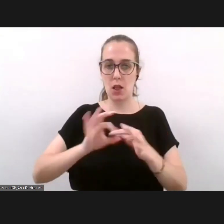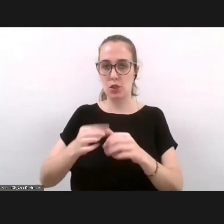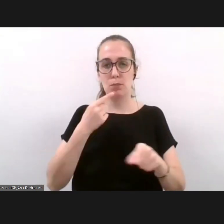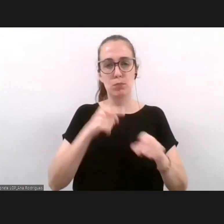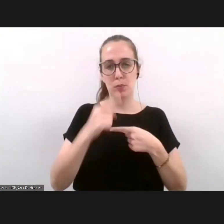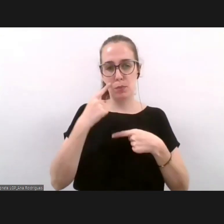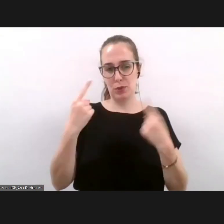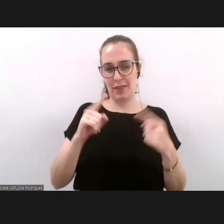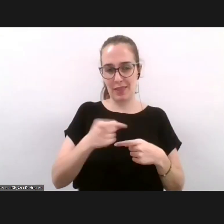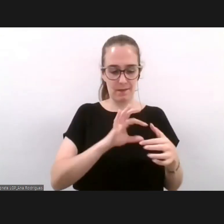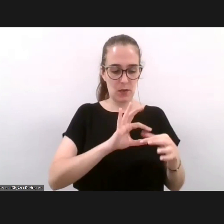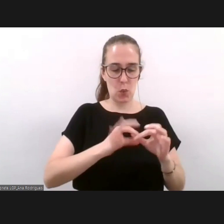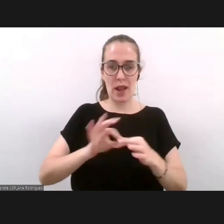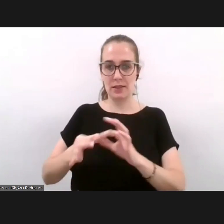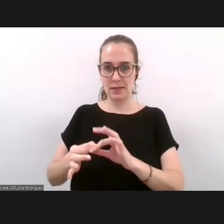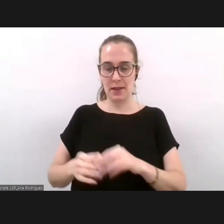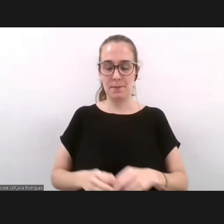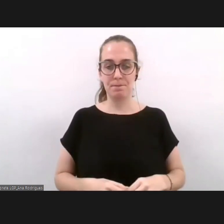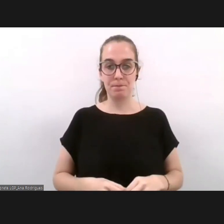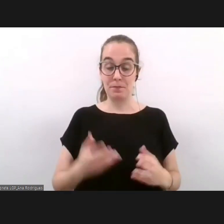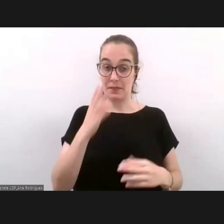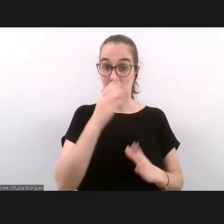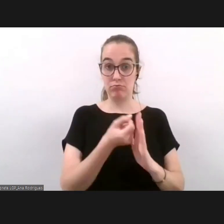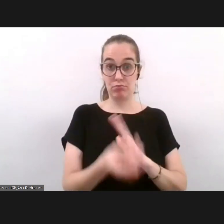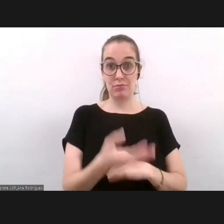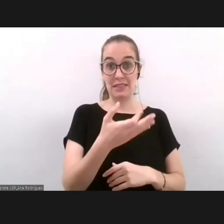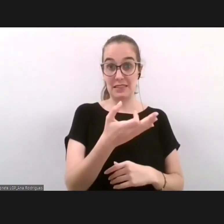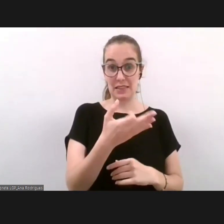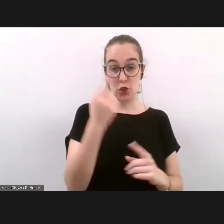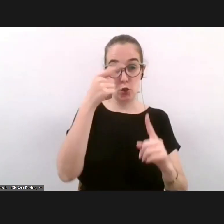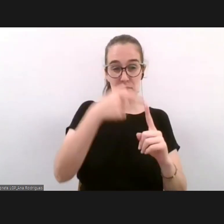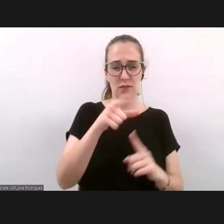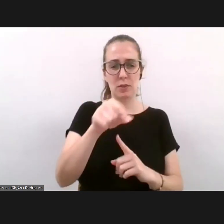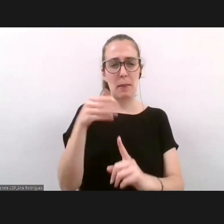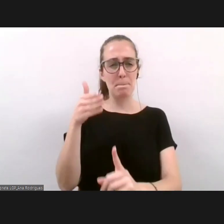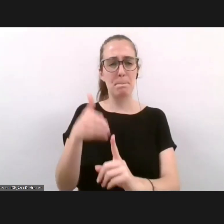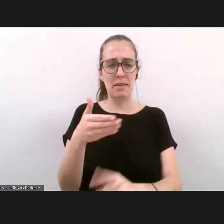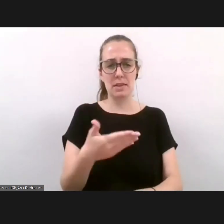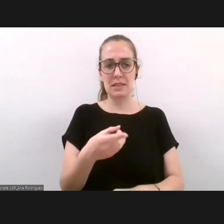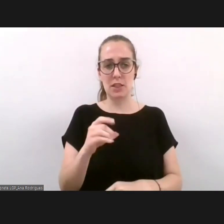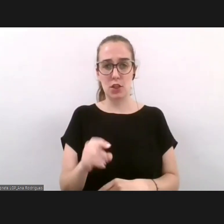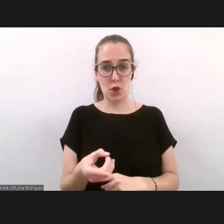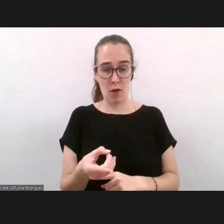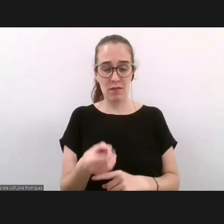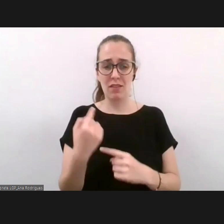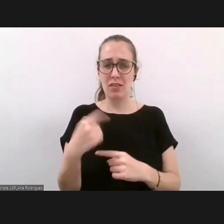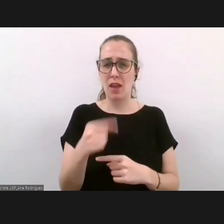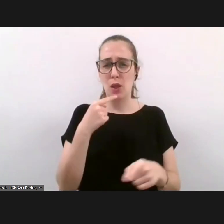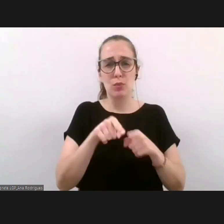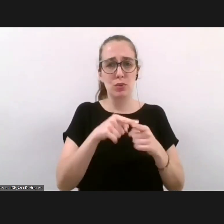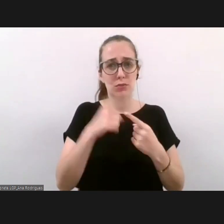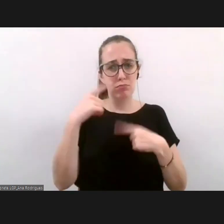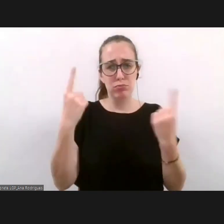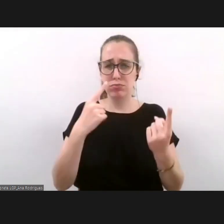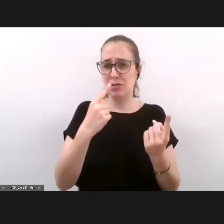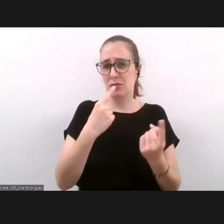públicas. Nestes 17 objetivos e 169 metas, estão praticamente envolvidas todas as políticas públicas. E